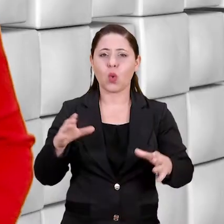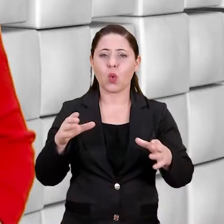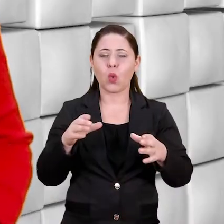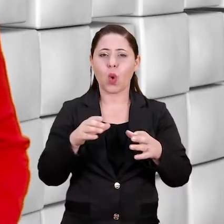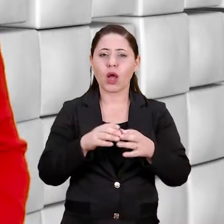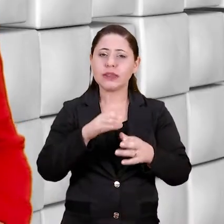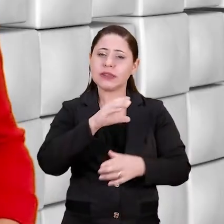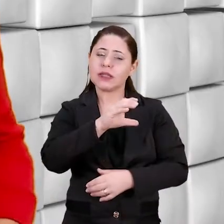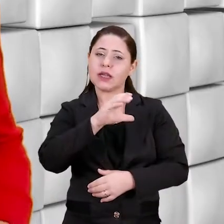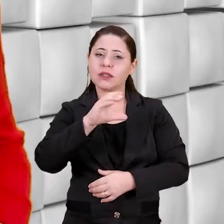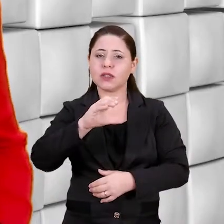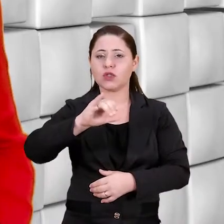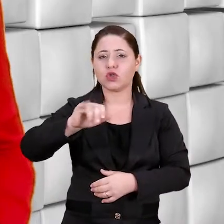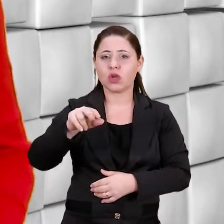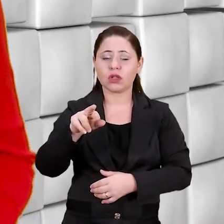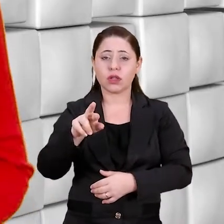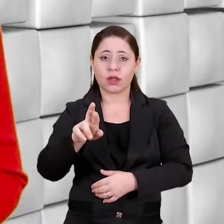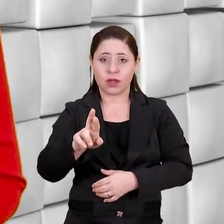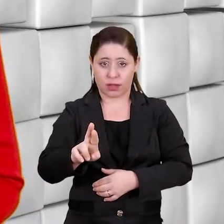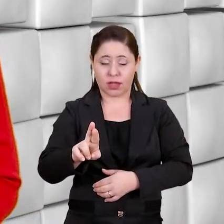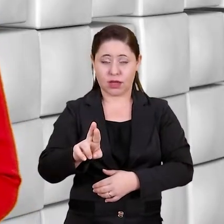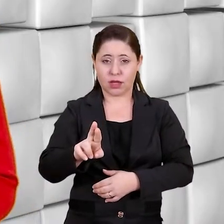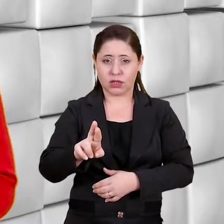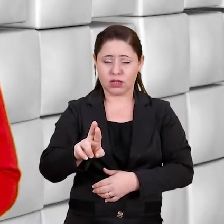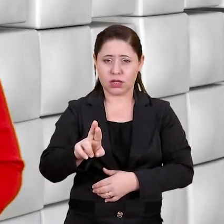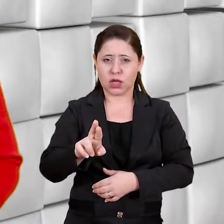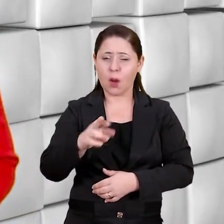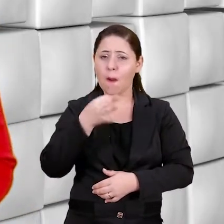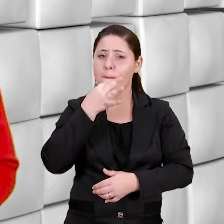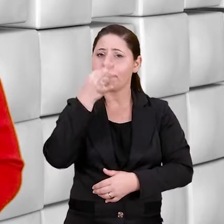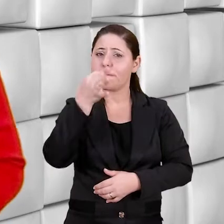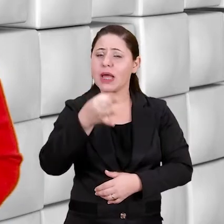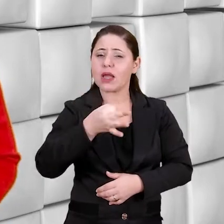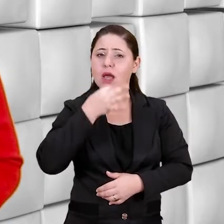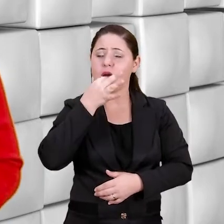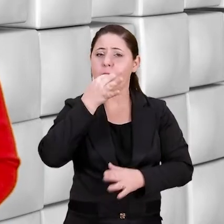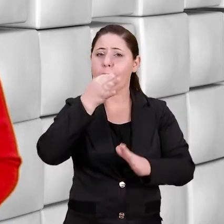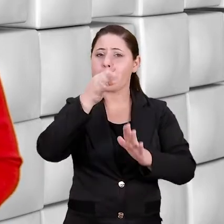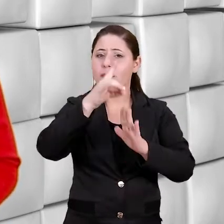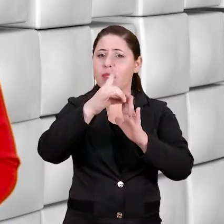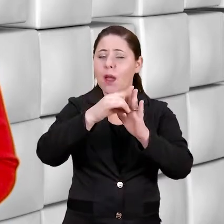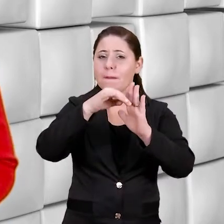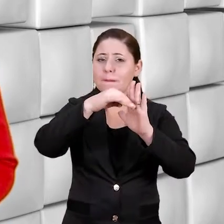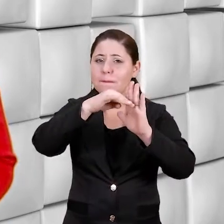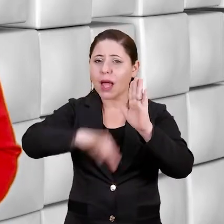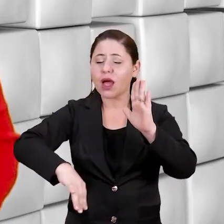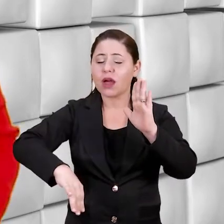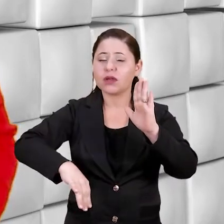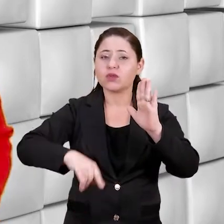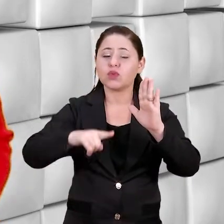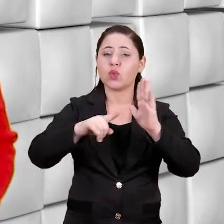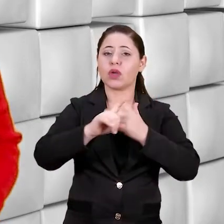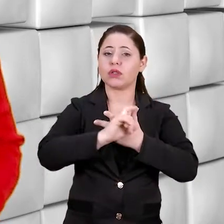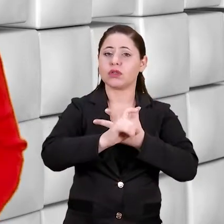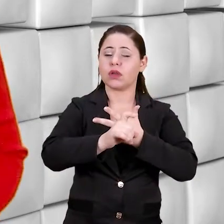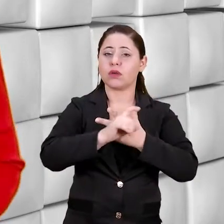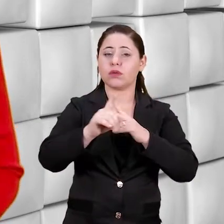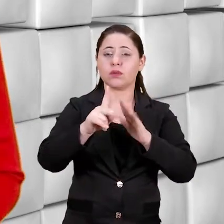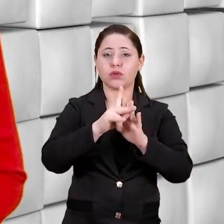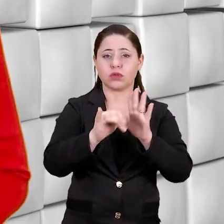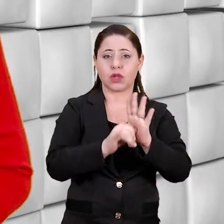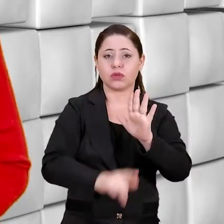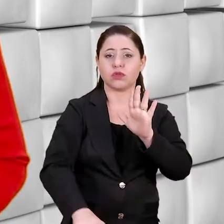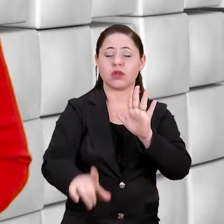A Comissão de Constituição, Justiça e Redação opina pela derrubada de veto do Executivo